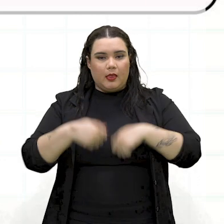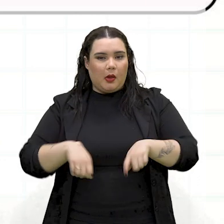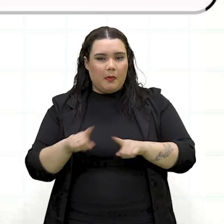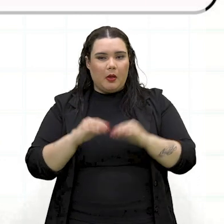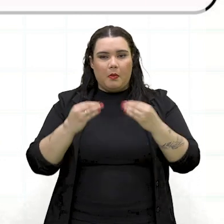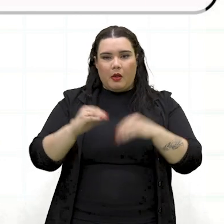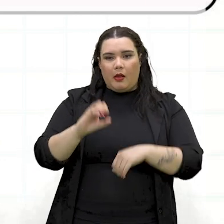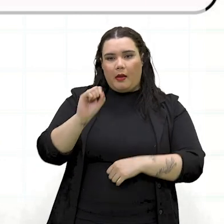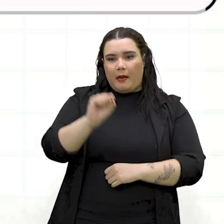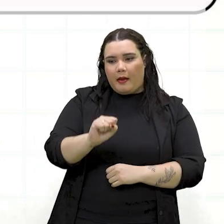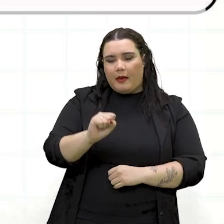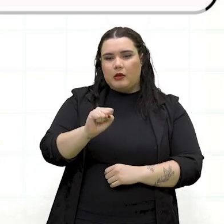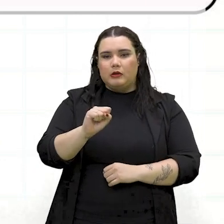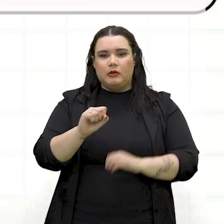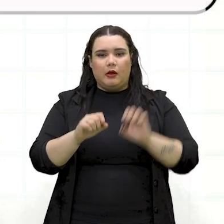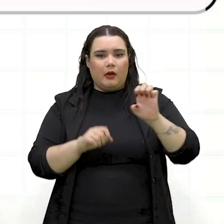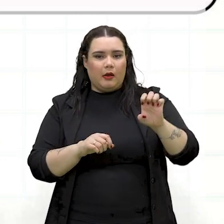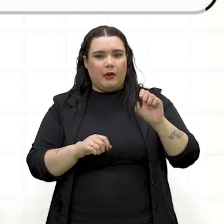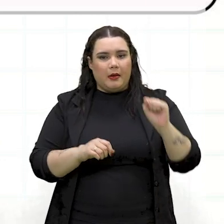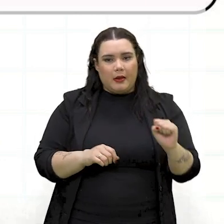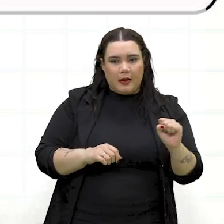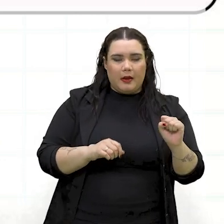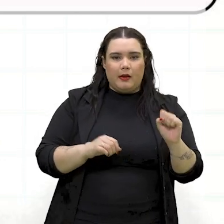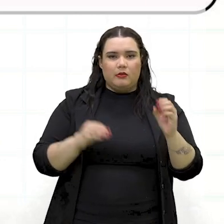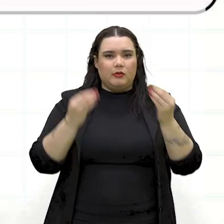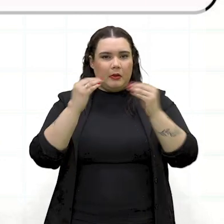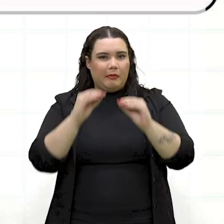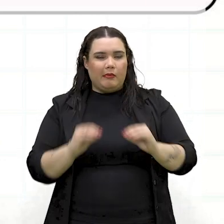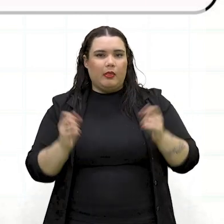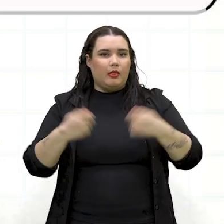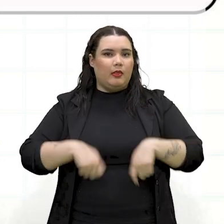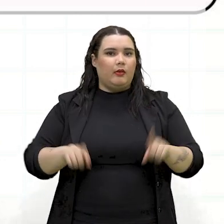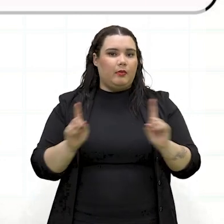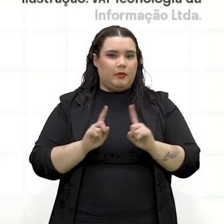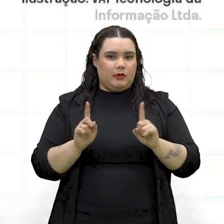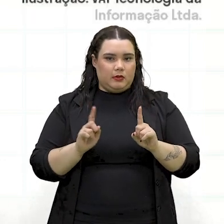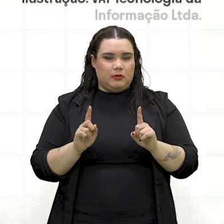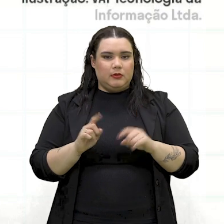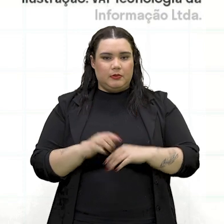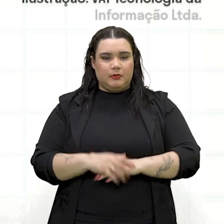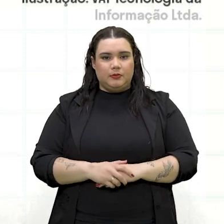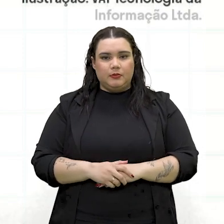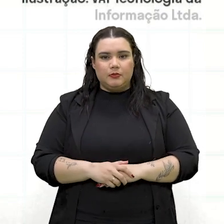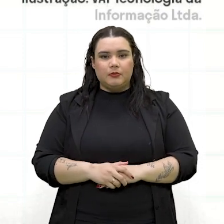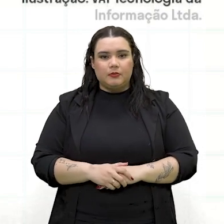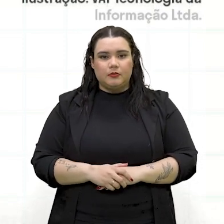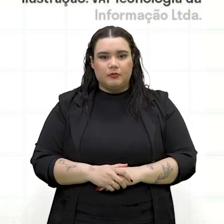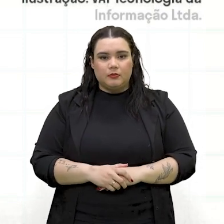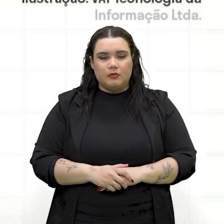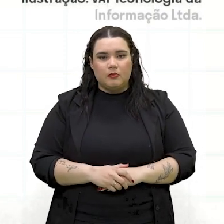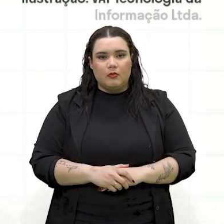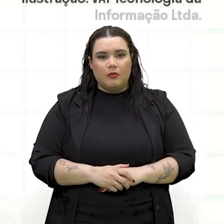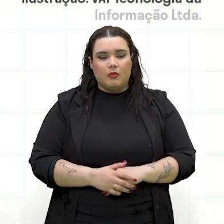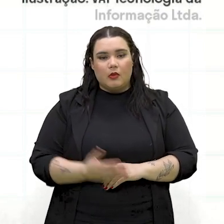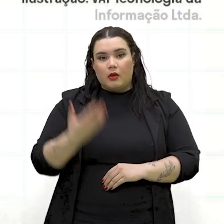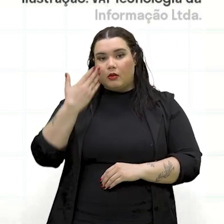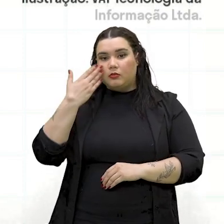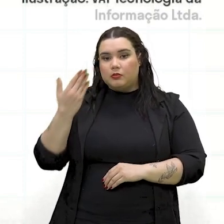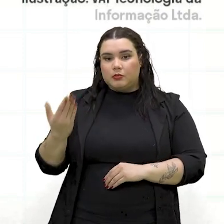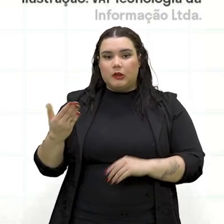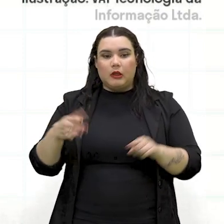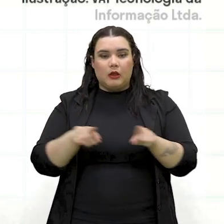s, o to, ele vem nessa forma base, ok? E aí que eu